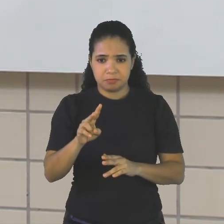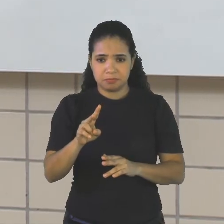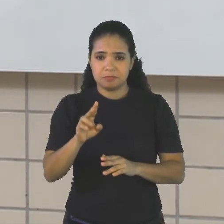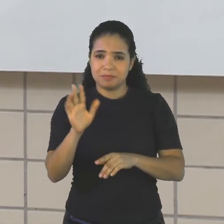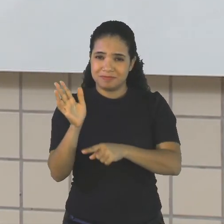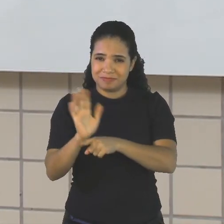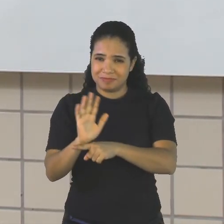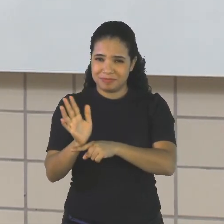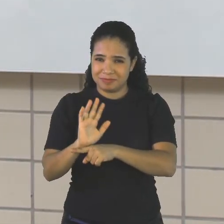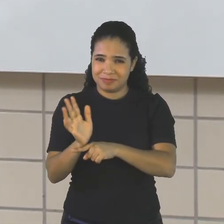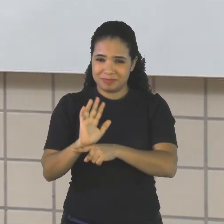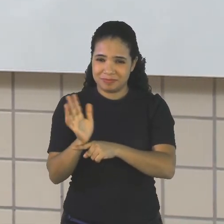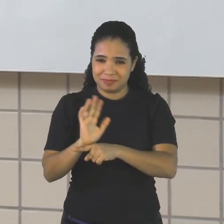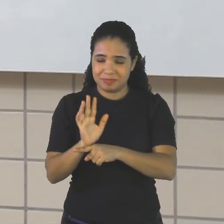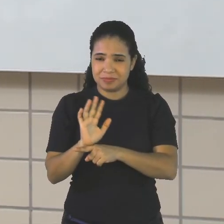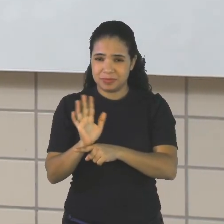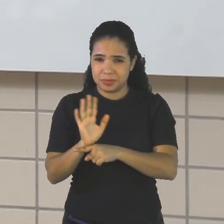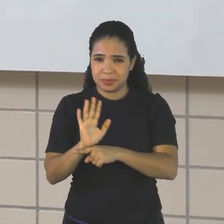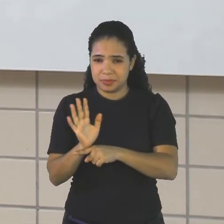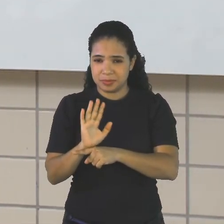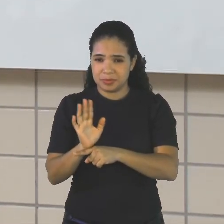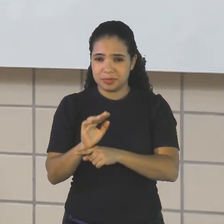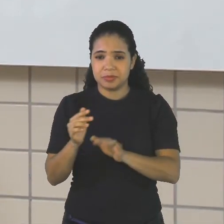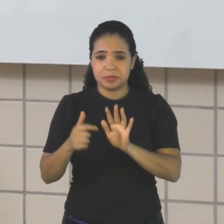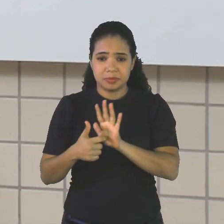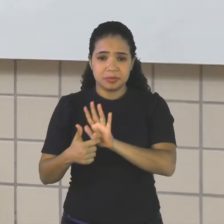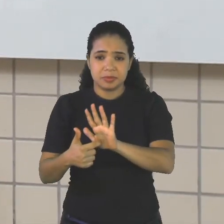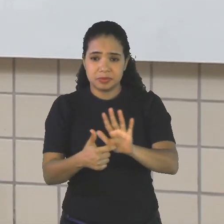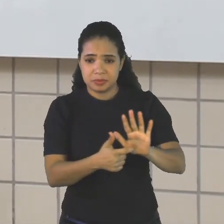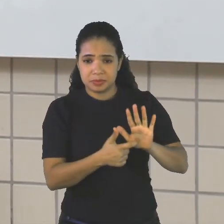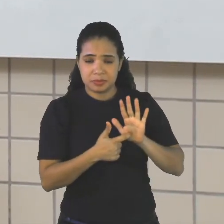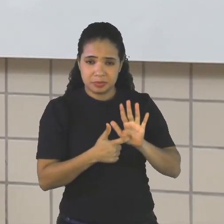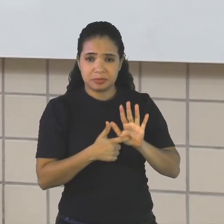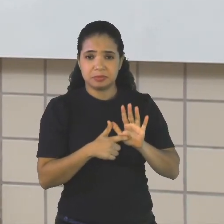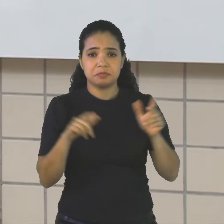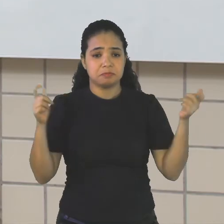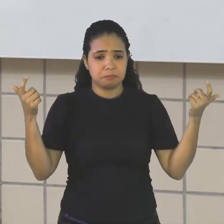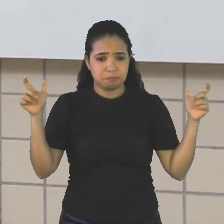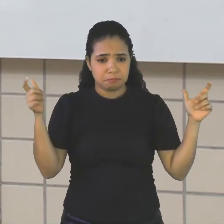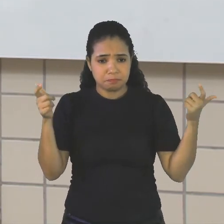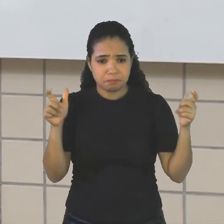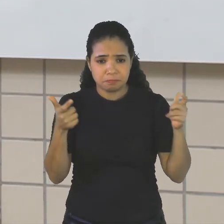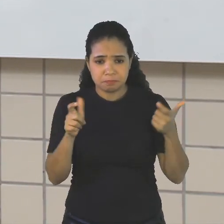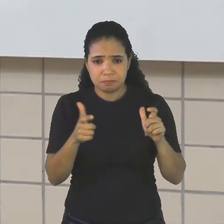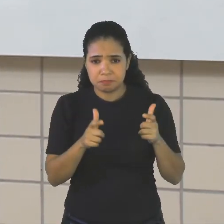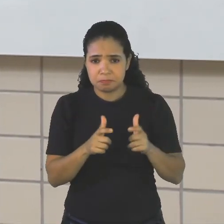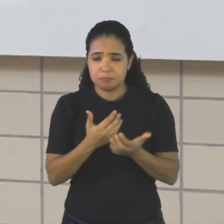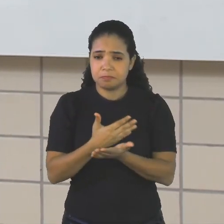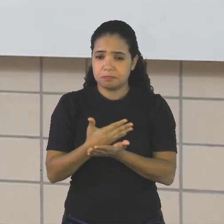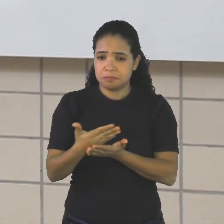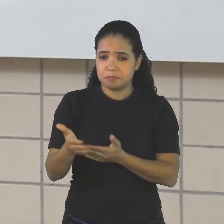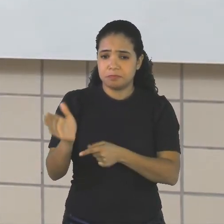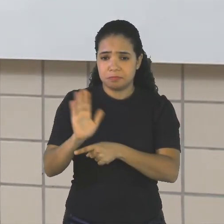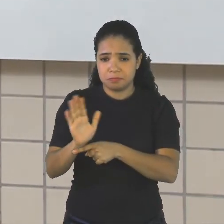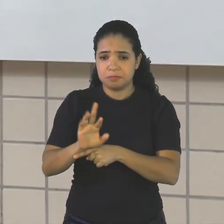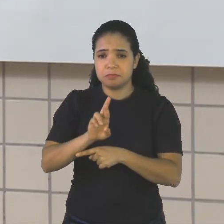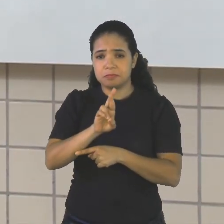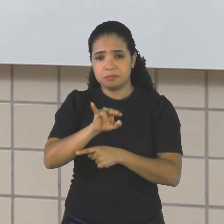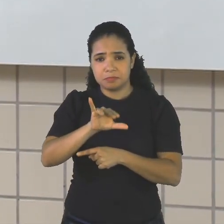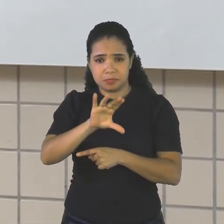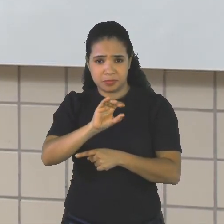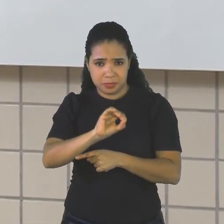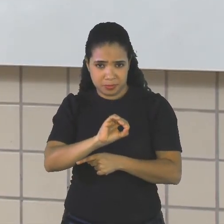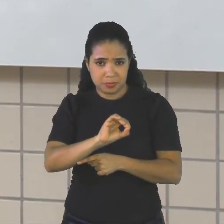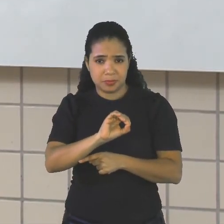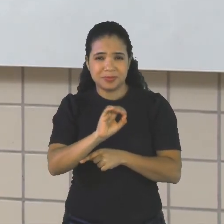lá mostra que a Ararinha Azul, ela tá em o quê? Em extinção, né? Então, no início do filme, lá no Rio 1, ela